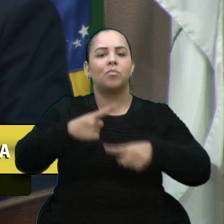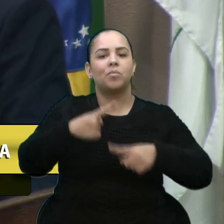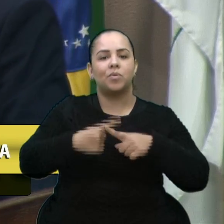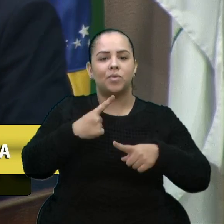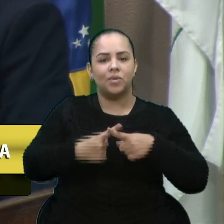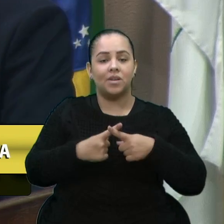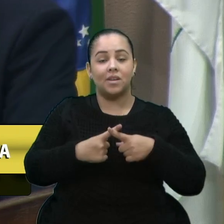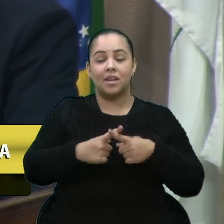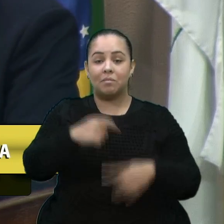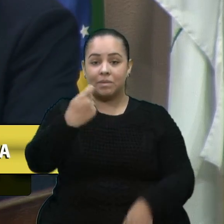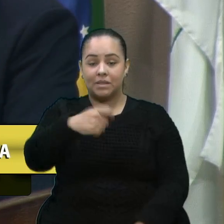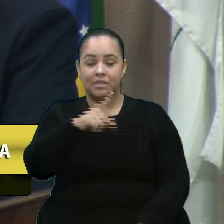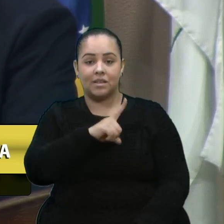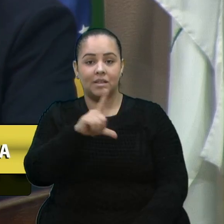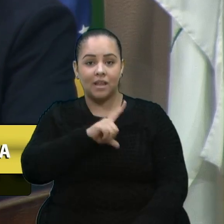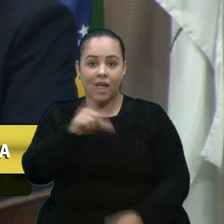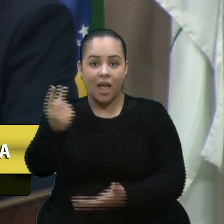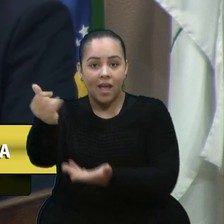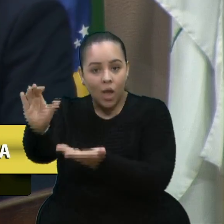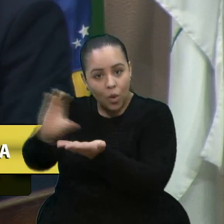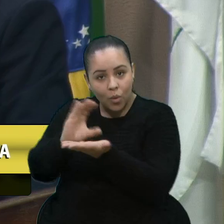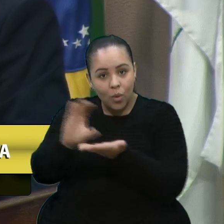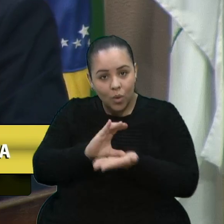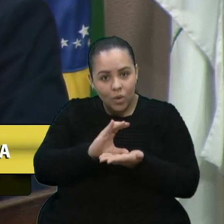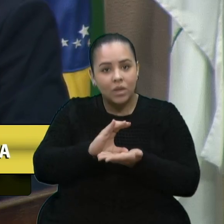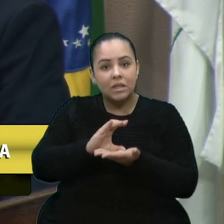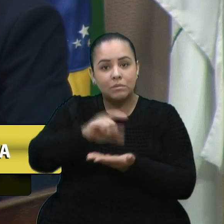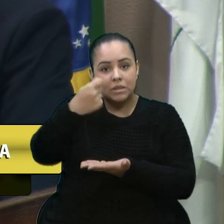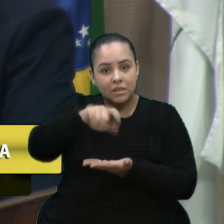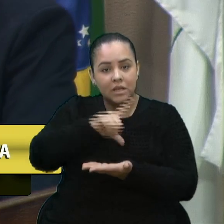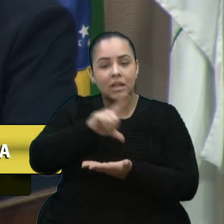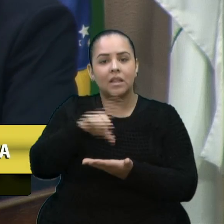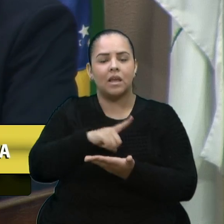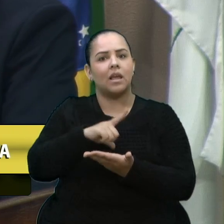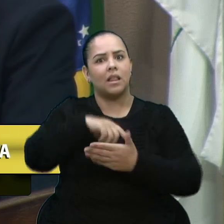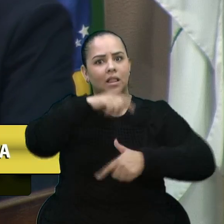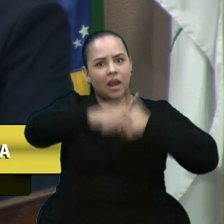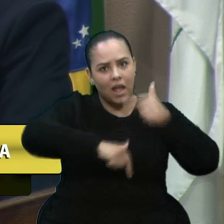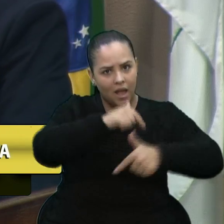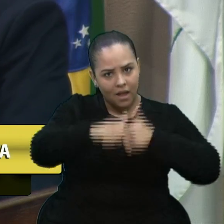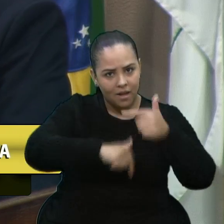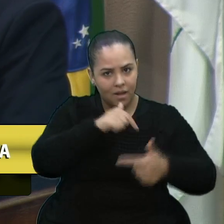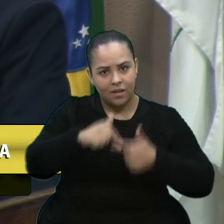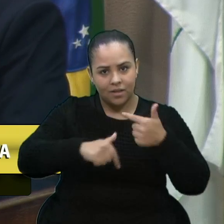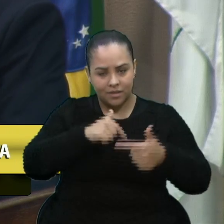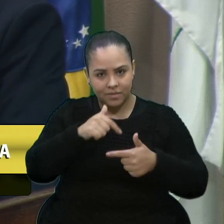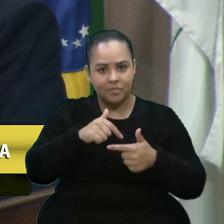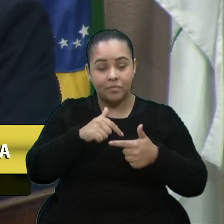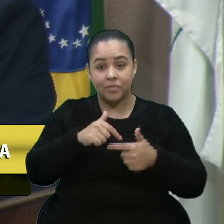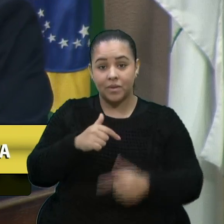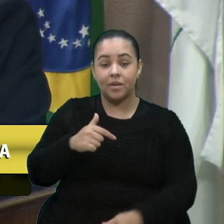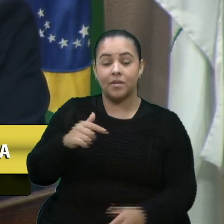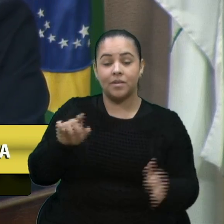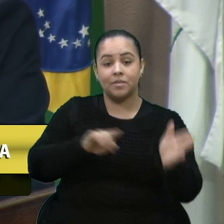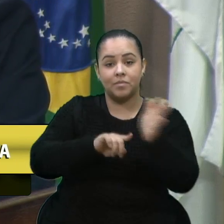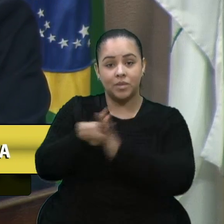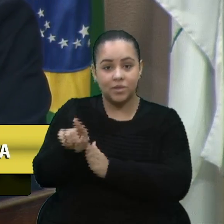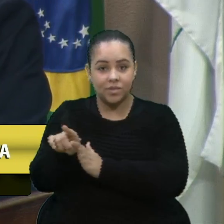venham investimentos, o importante é que tenham emprego. E a pergunta que eu deixo dita, a que